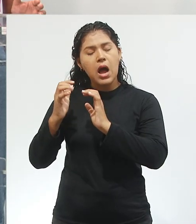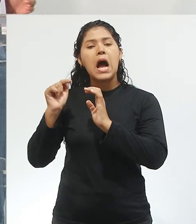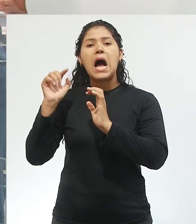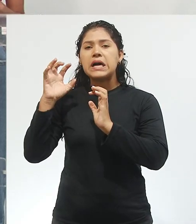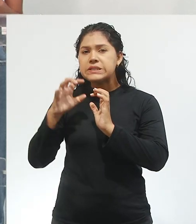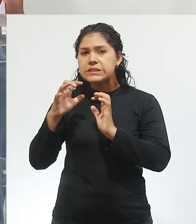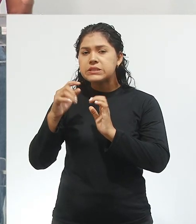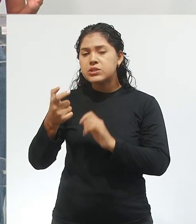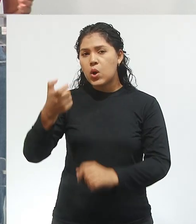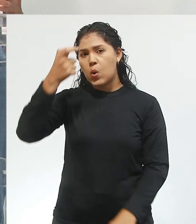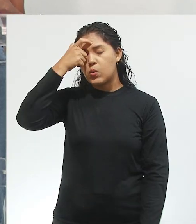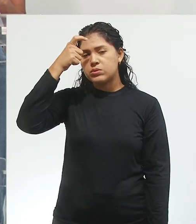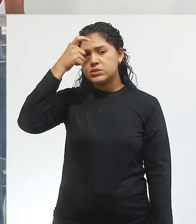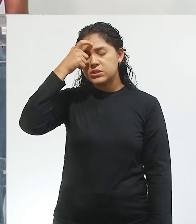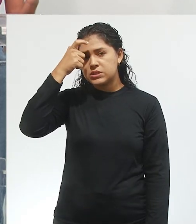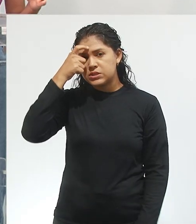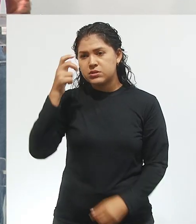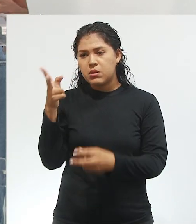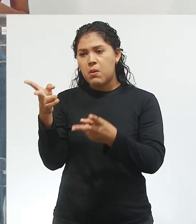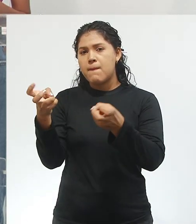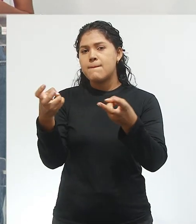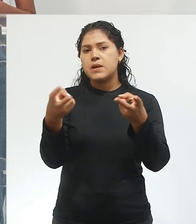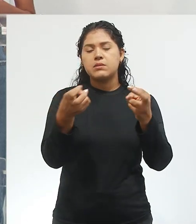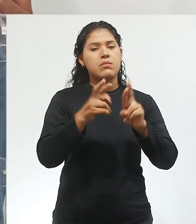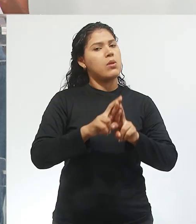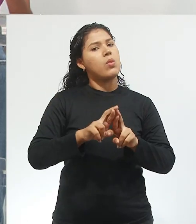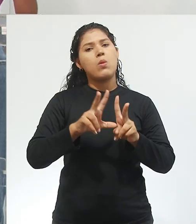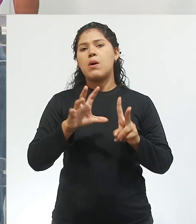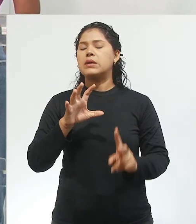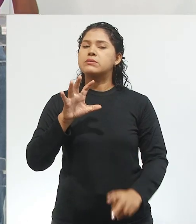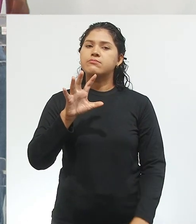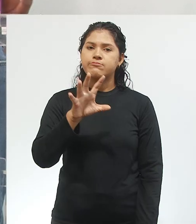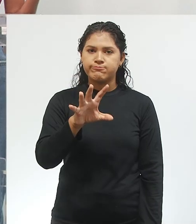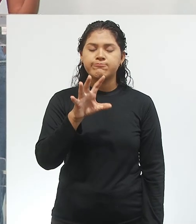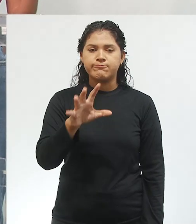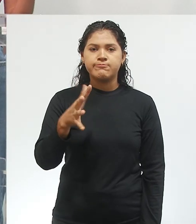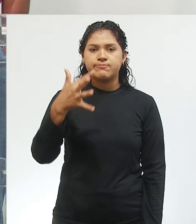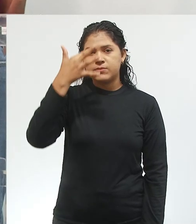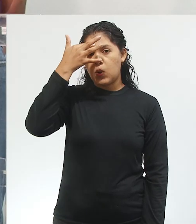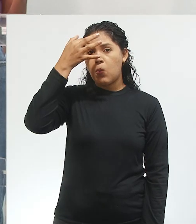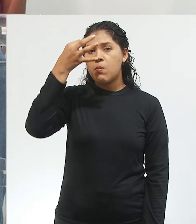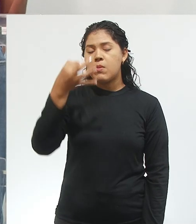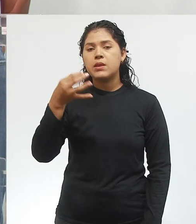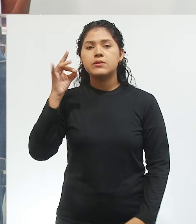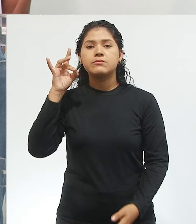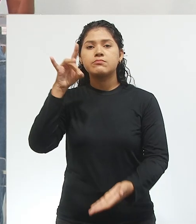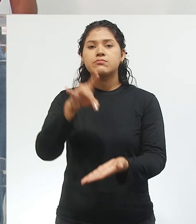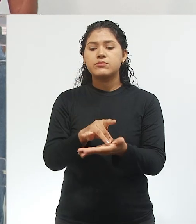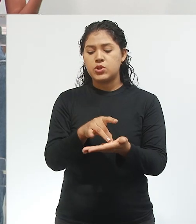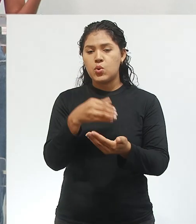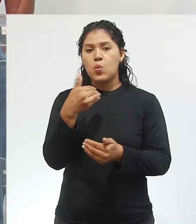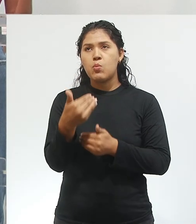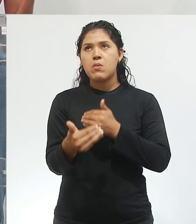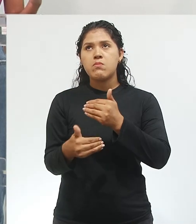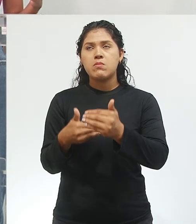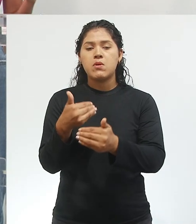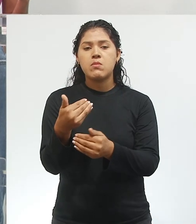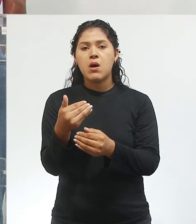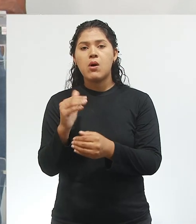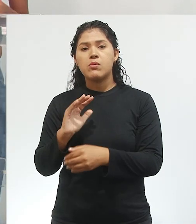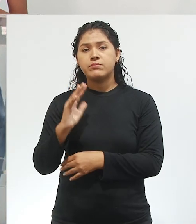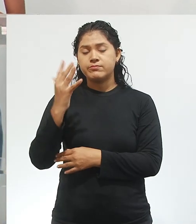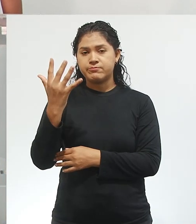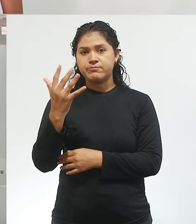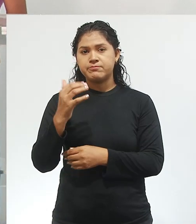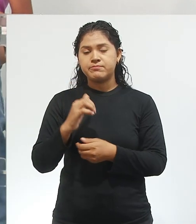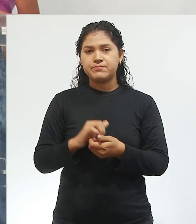posturas e, ao passo da compreensão dessas questões, desmistificá-las, não